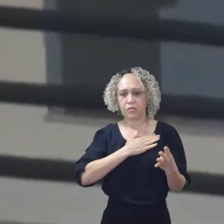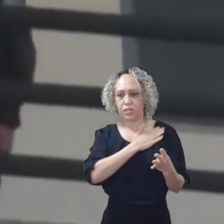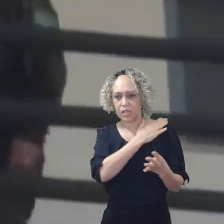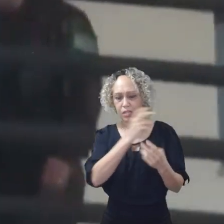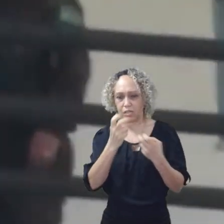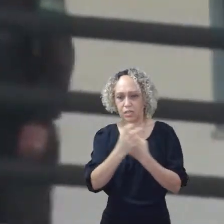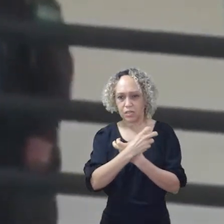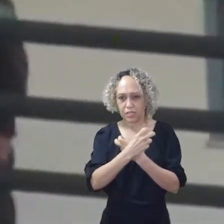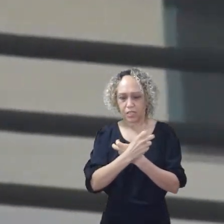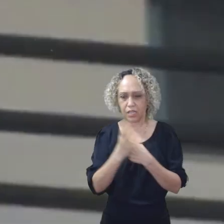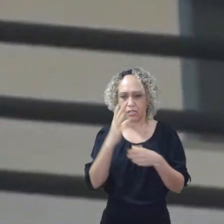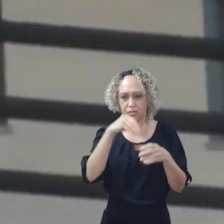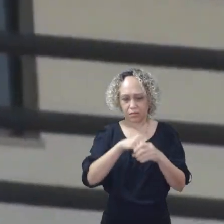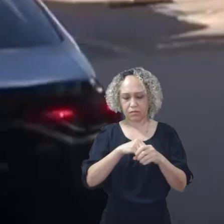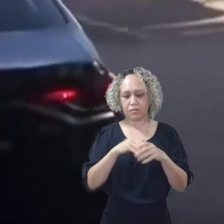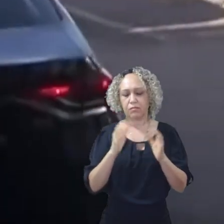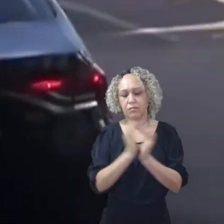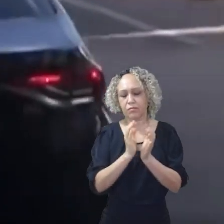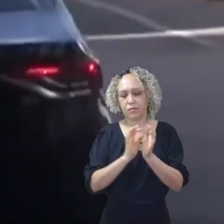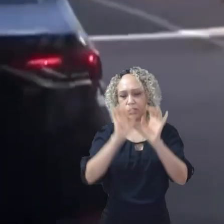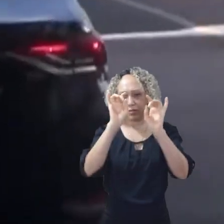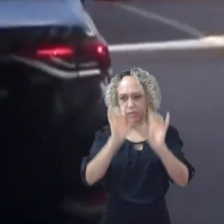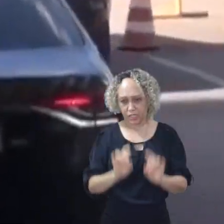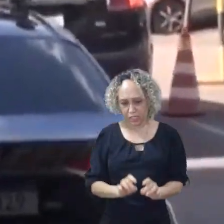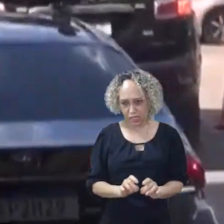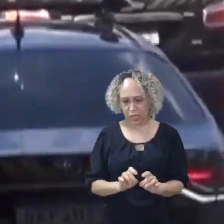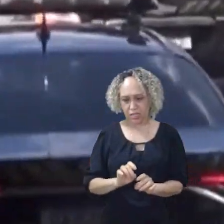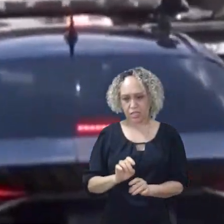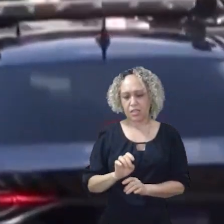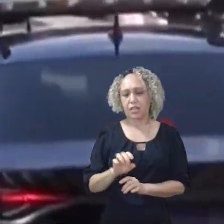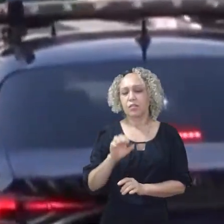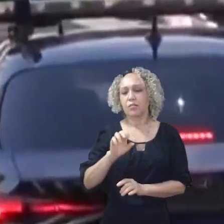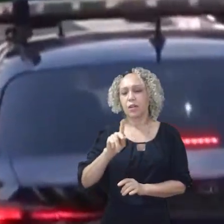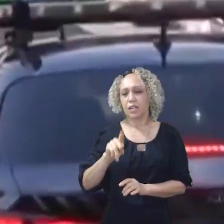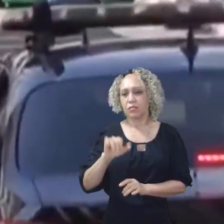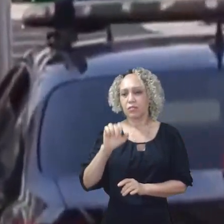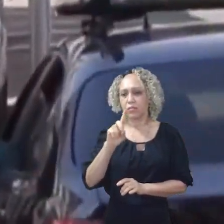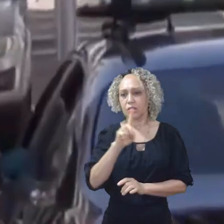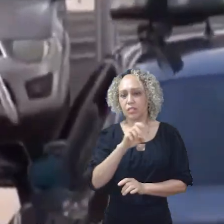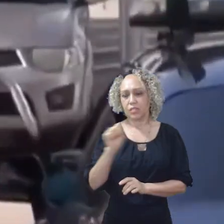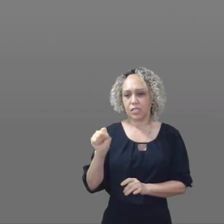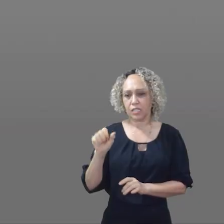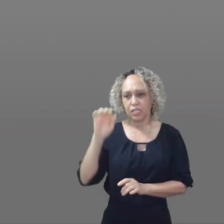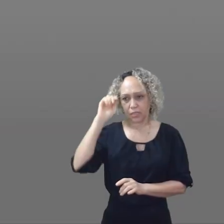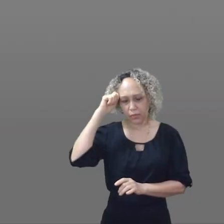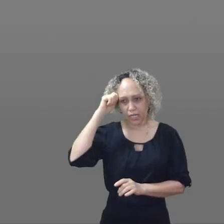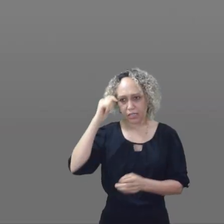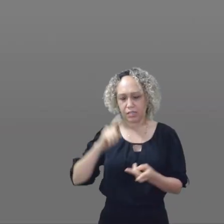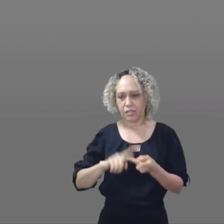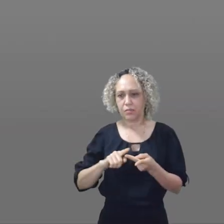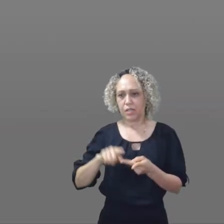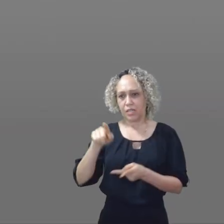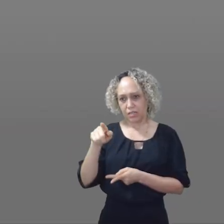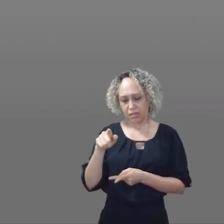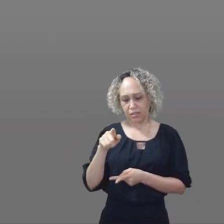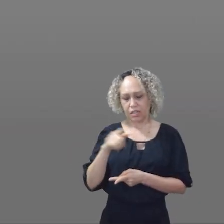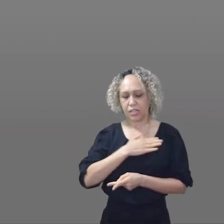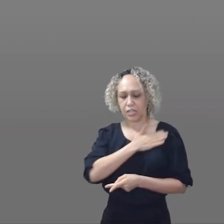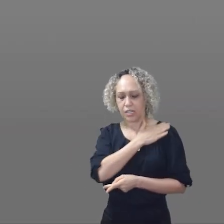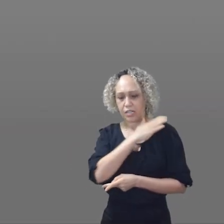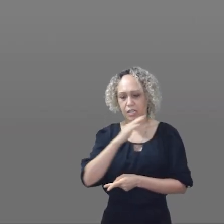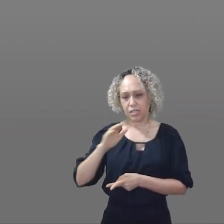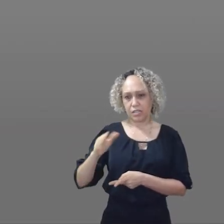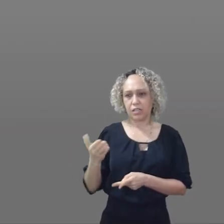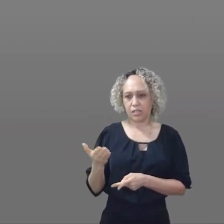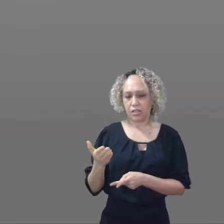do Exército ligados às forças especiais da corporação, os chamados Kids Pretos. O general de brigada Mário